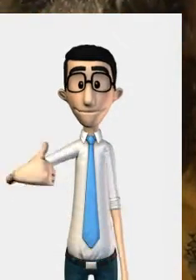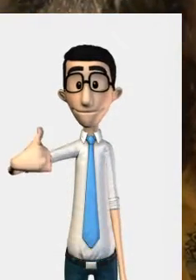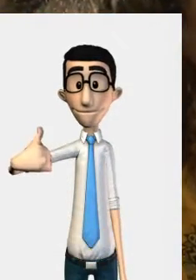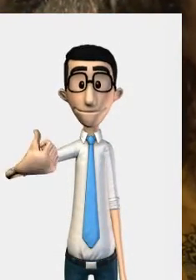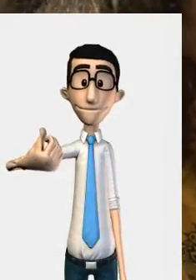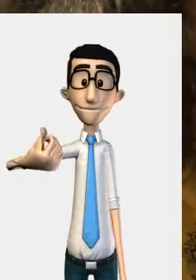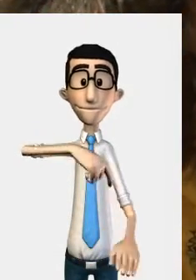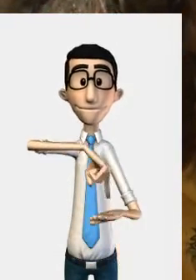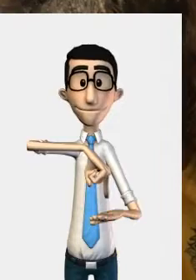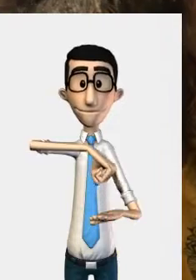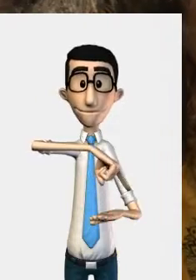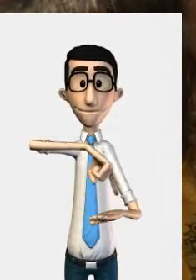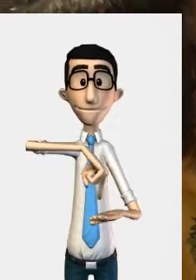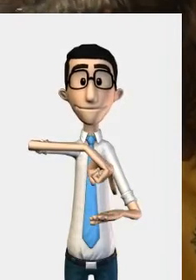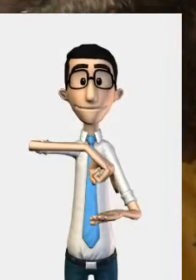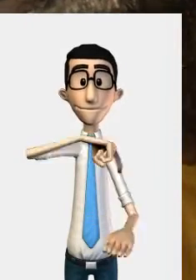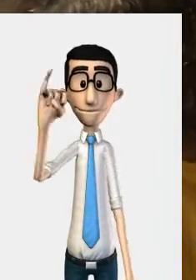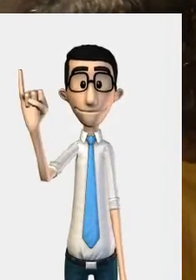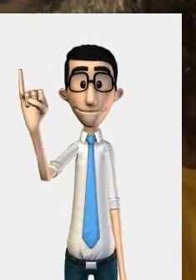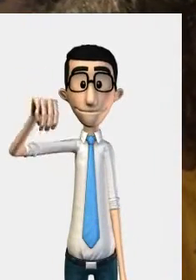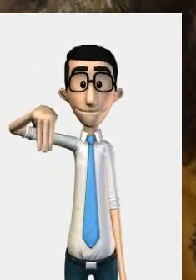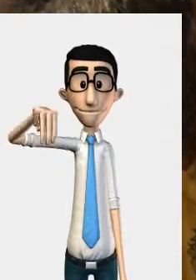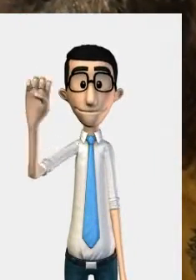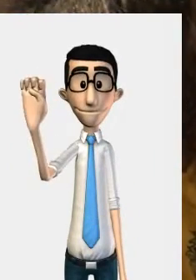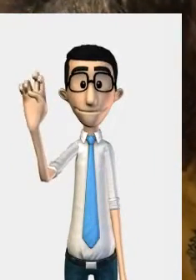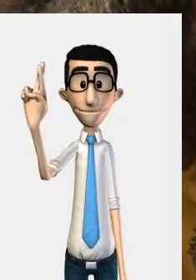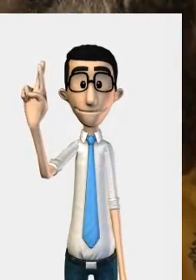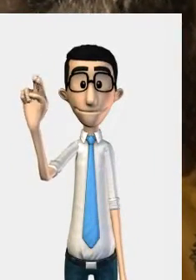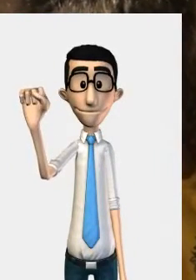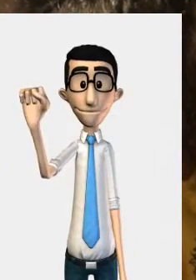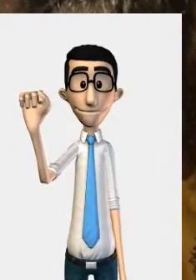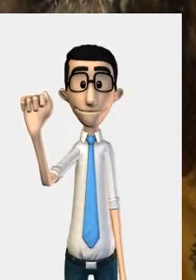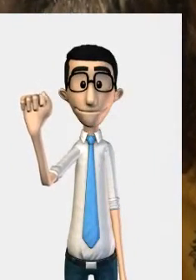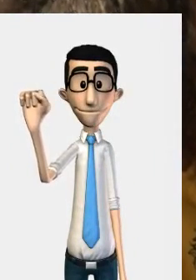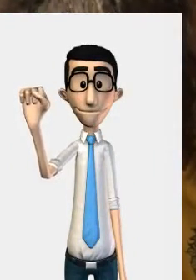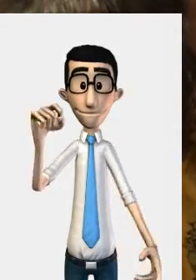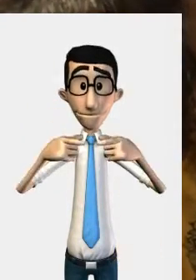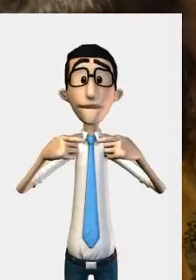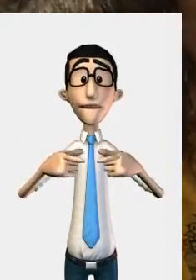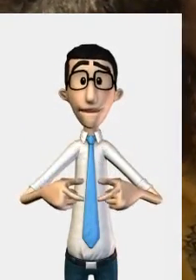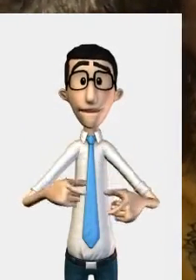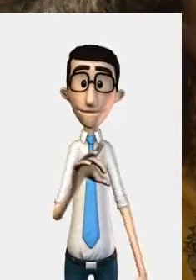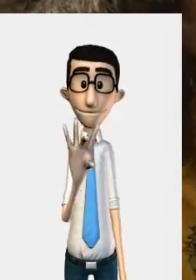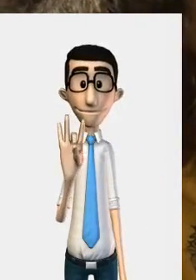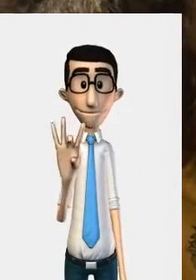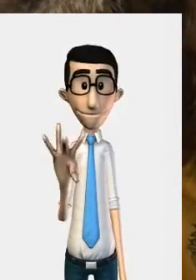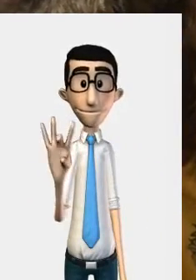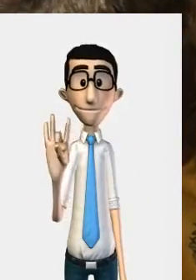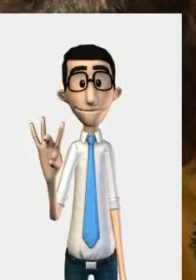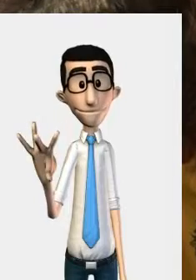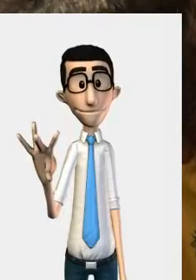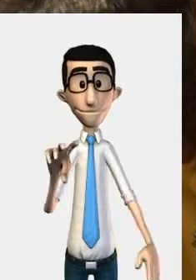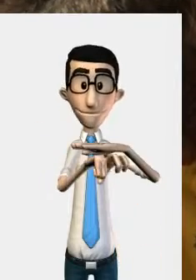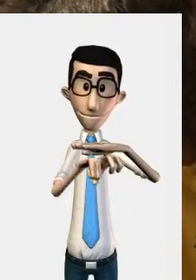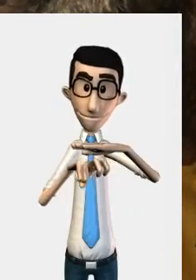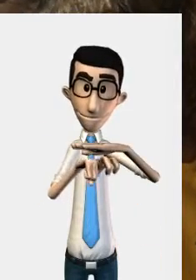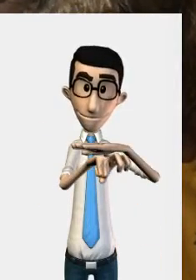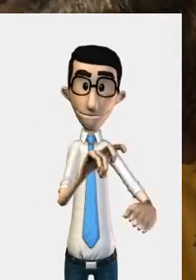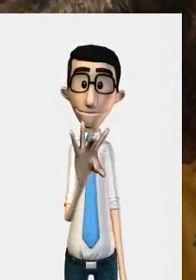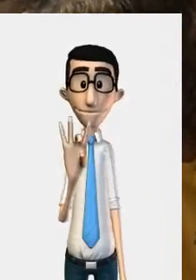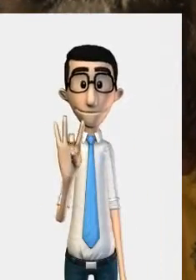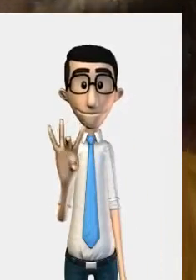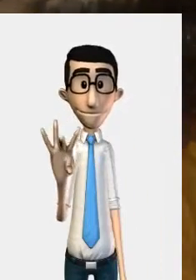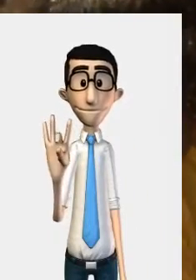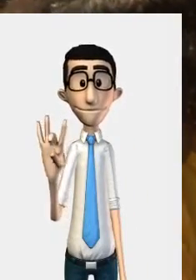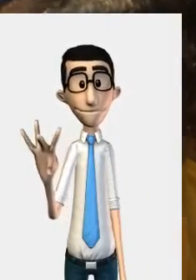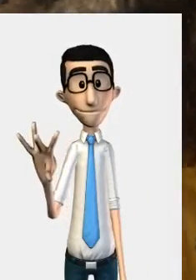a tecnologia é algo que vai deixar ela motivada, é algo que vai ser reforçador para ela, é